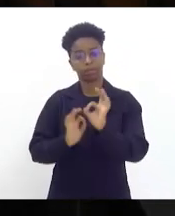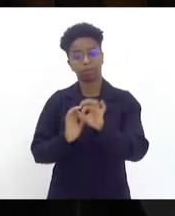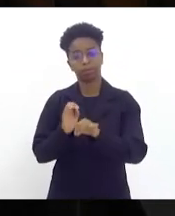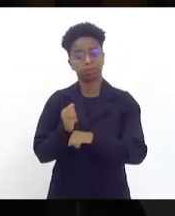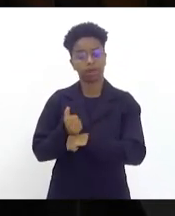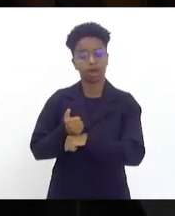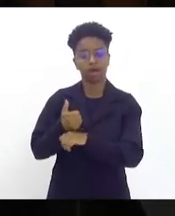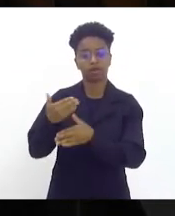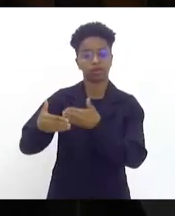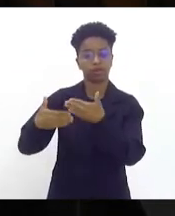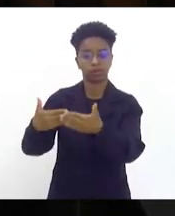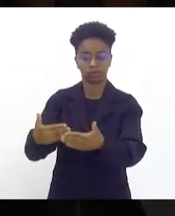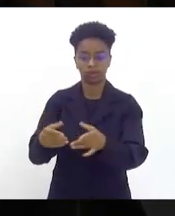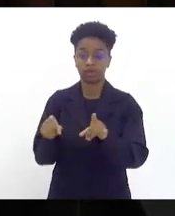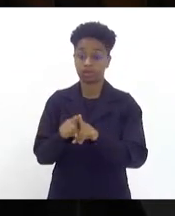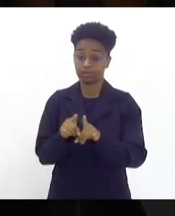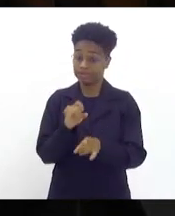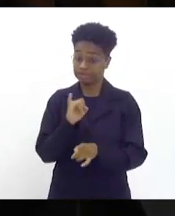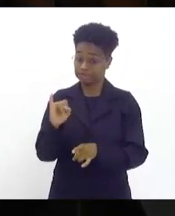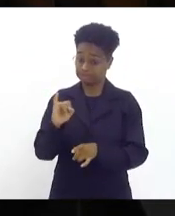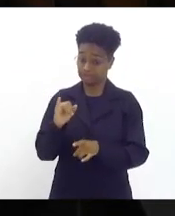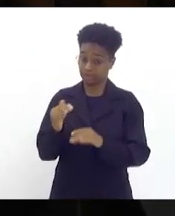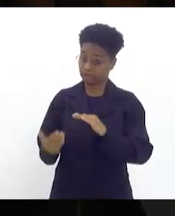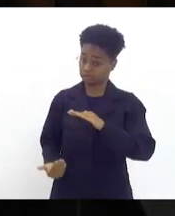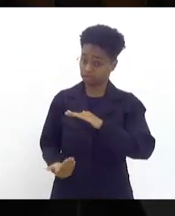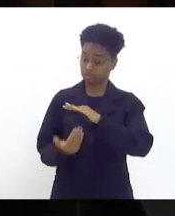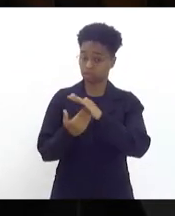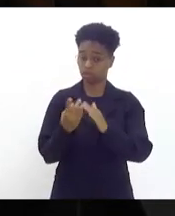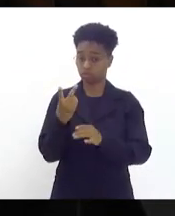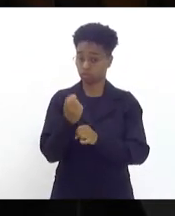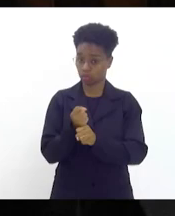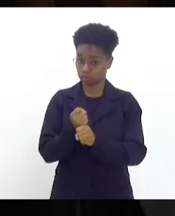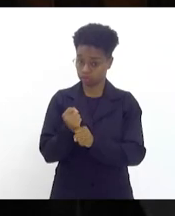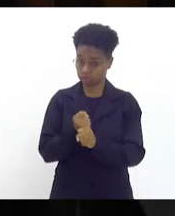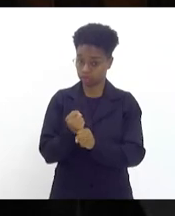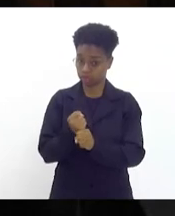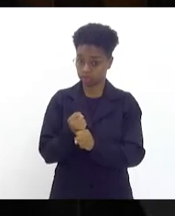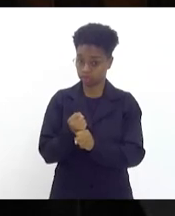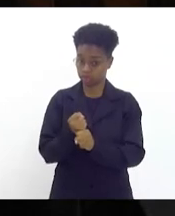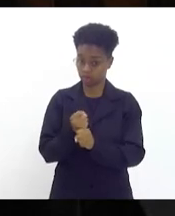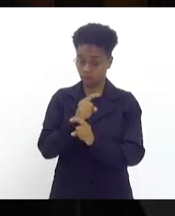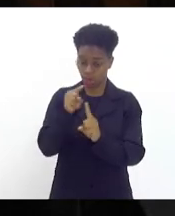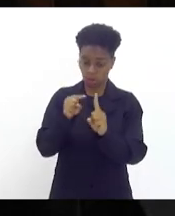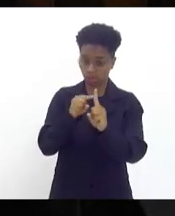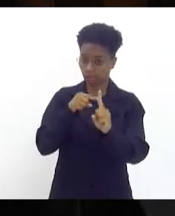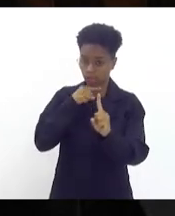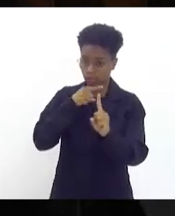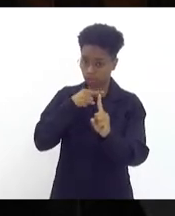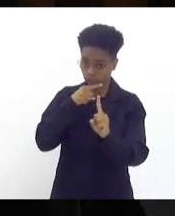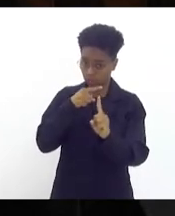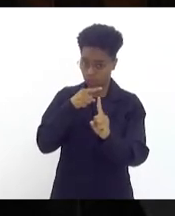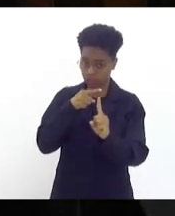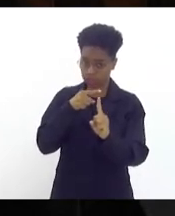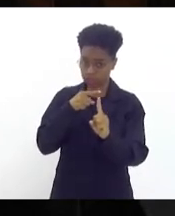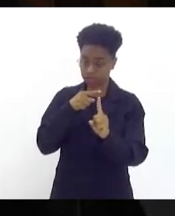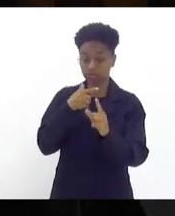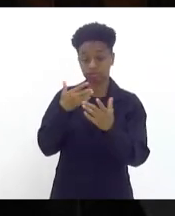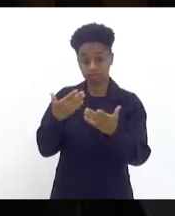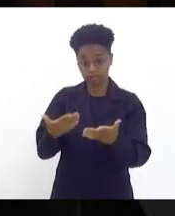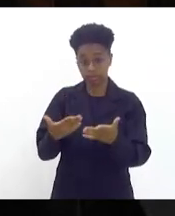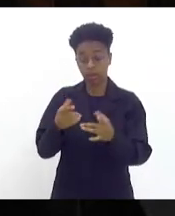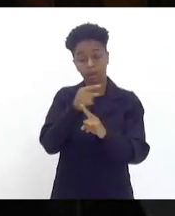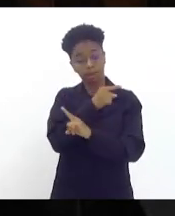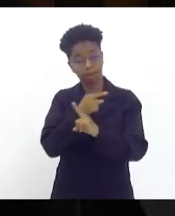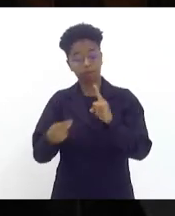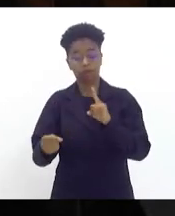e se até por dois anos seguidos as metas não forem cumpridas a própria